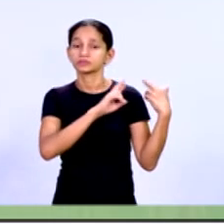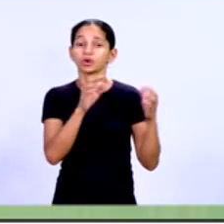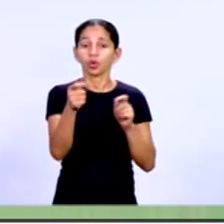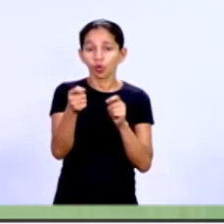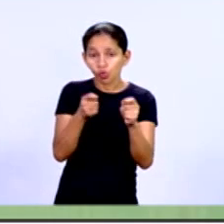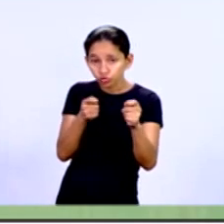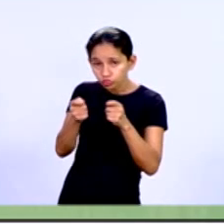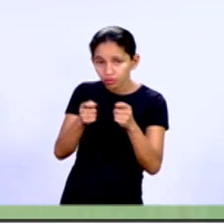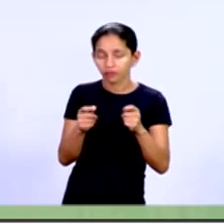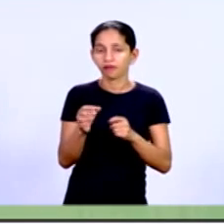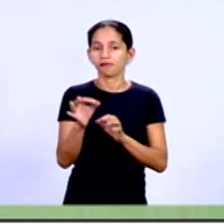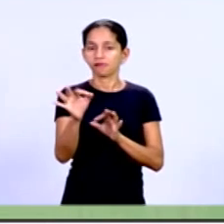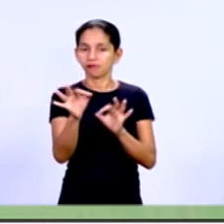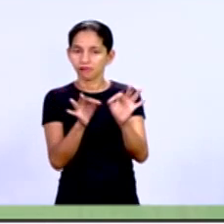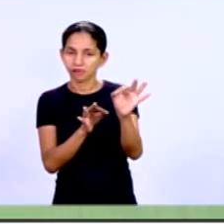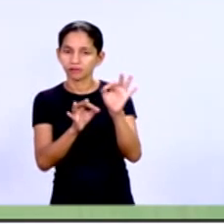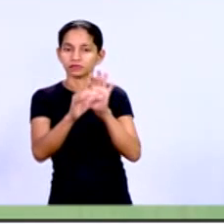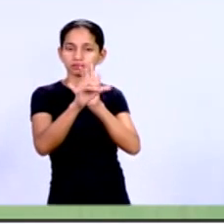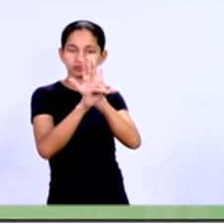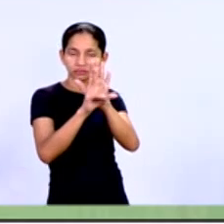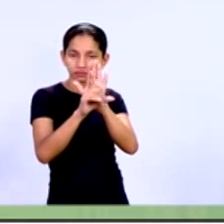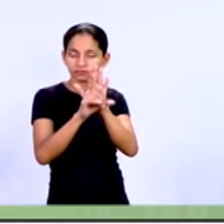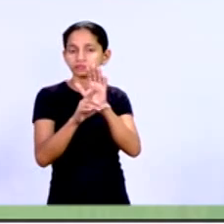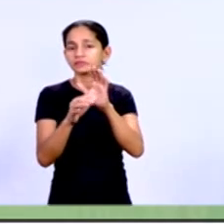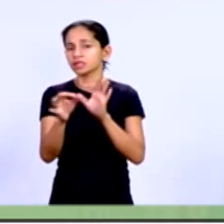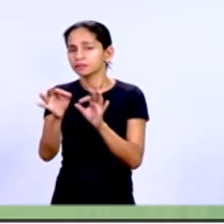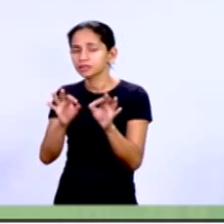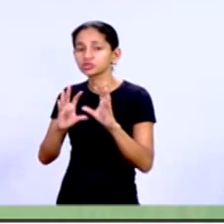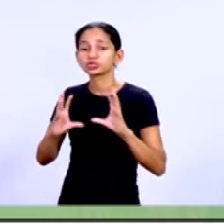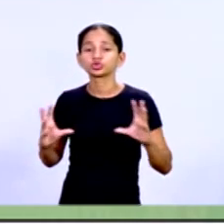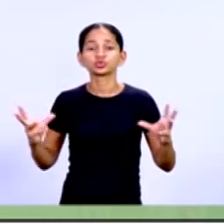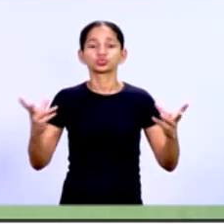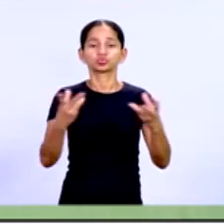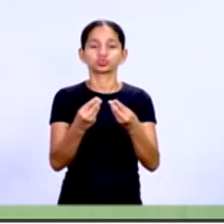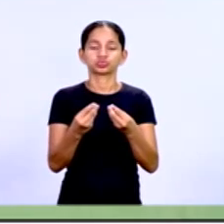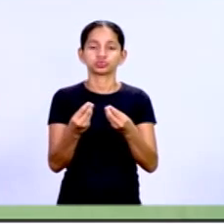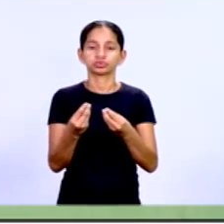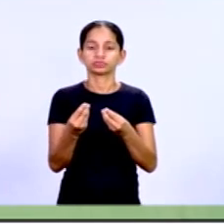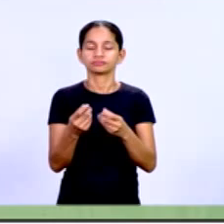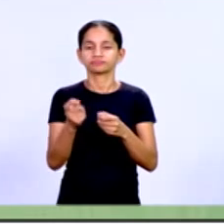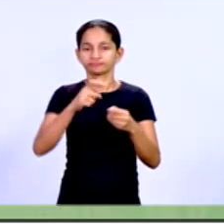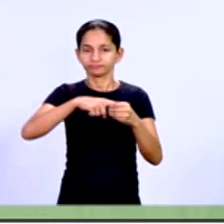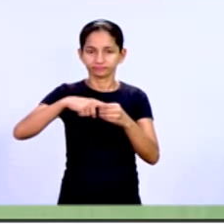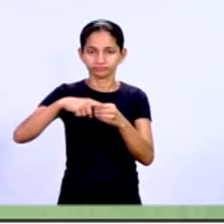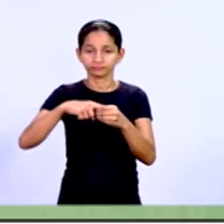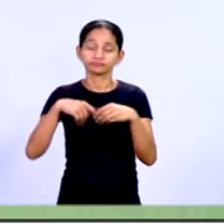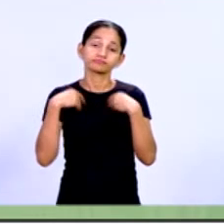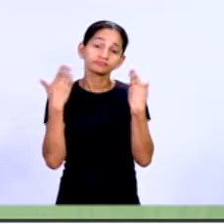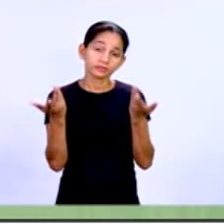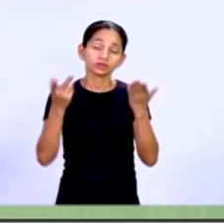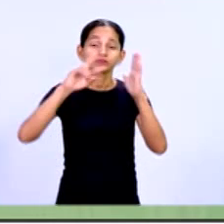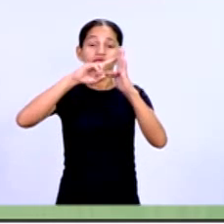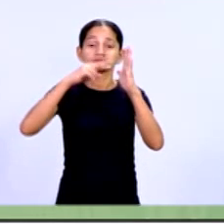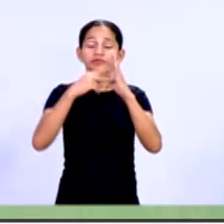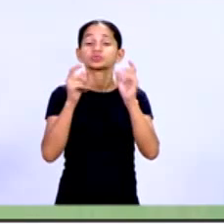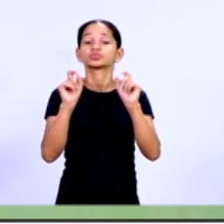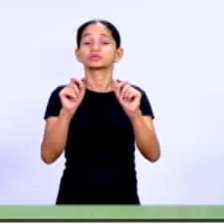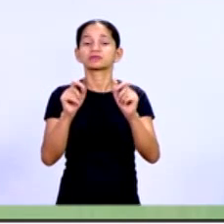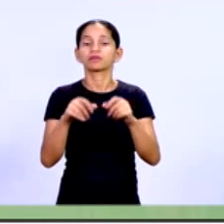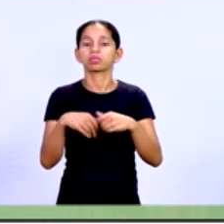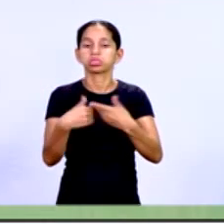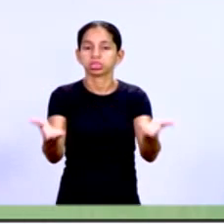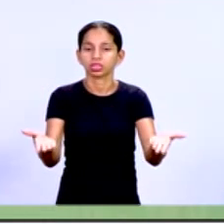controlar, regulamentar, fiscalizar o mercado de compra e venda de ações. Então significa dizer o seguinte: a coisa não é